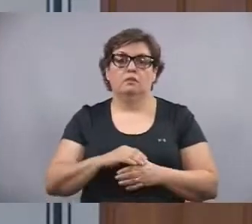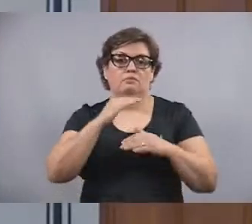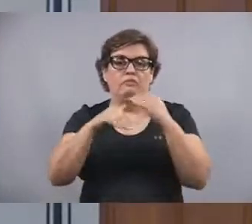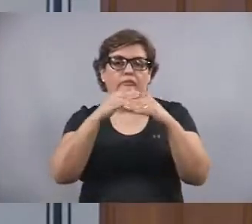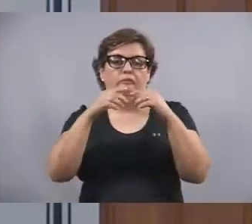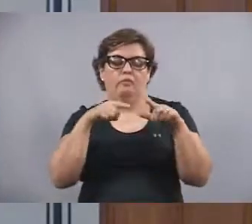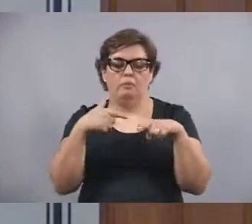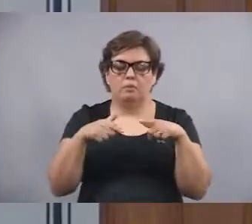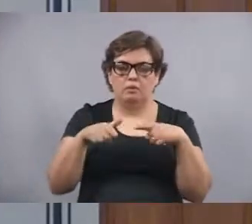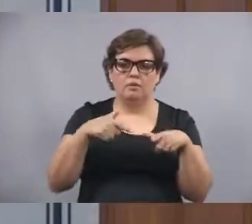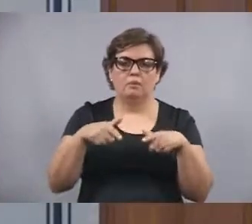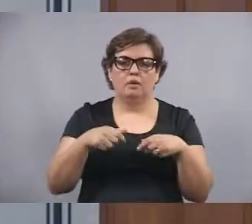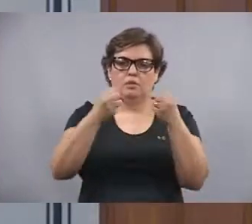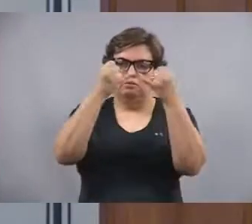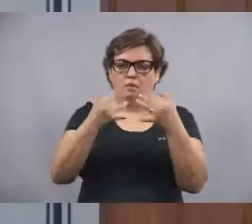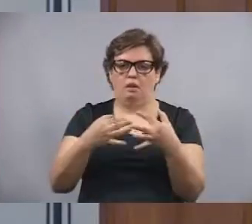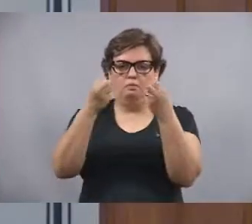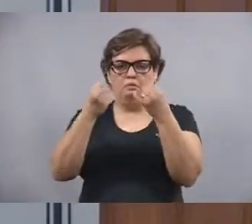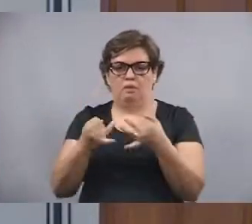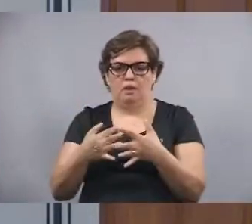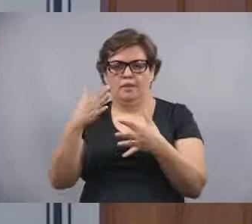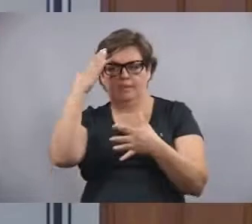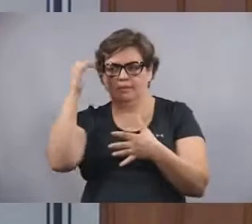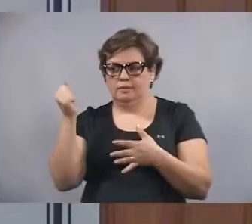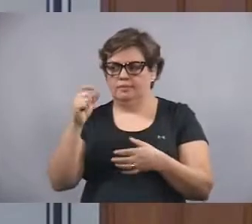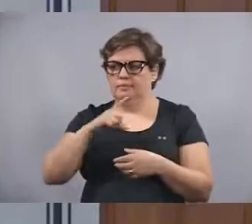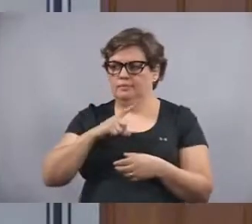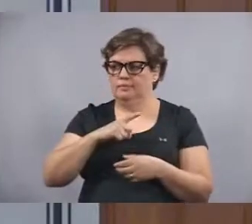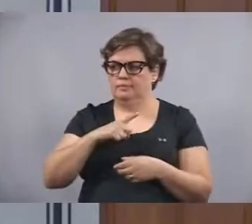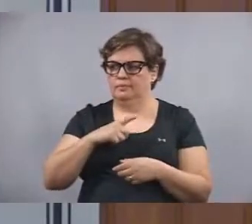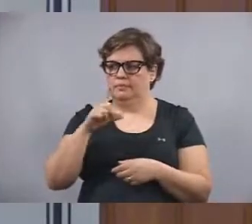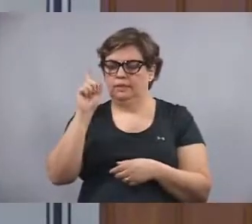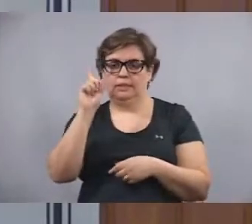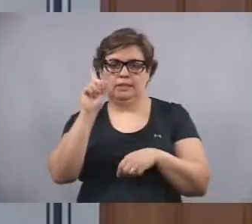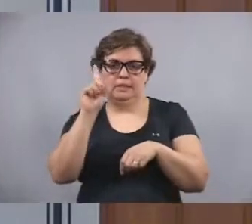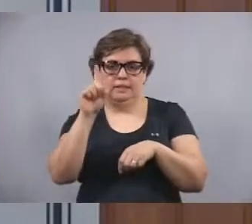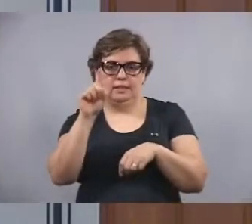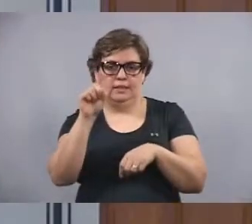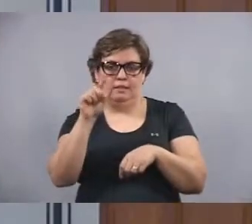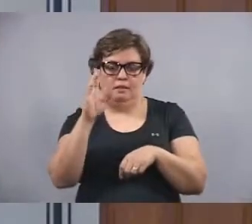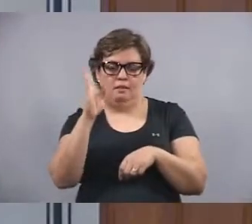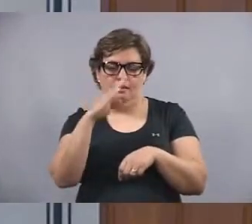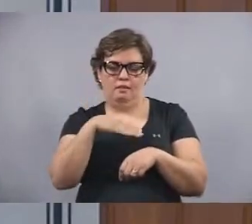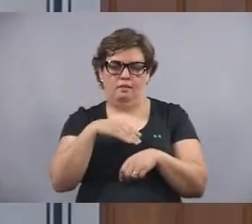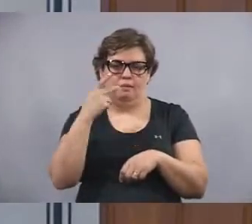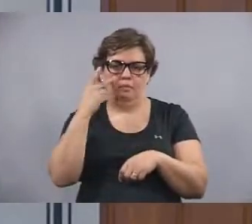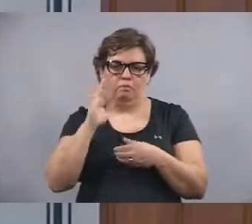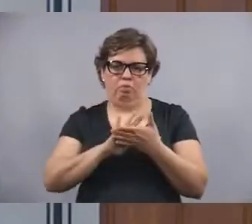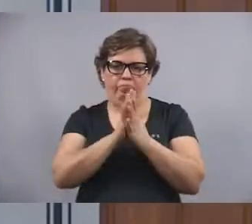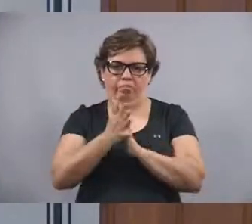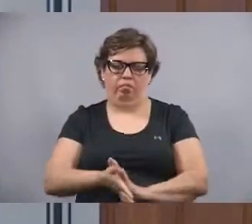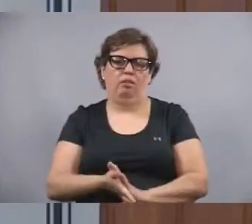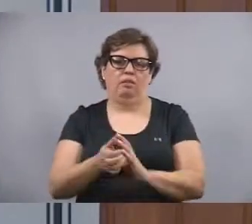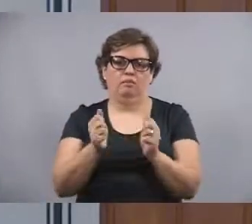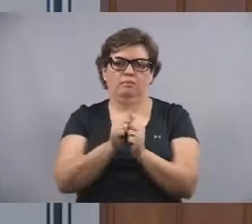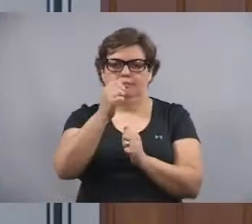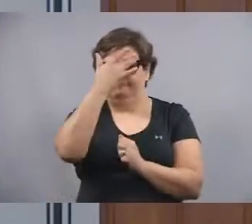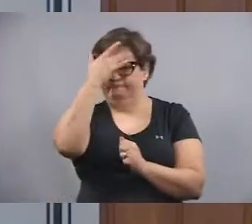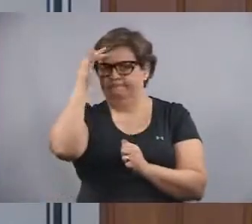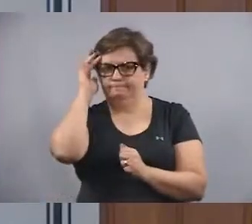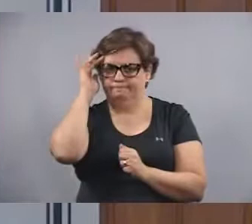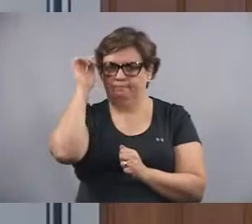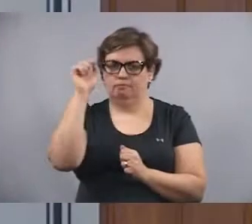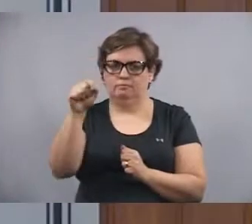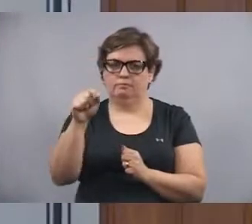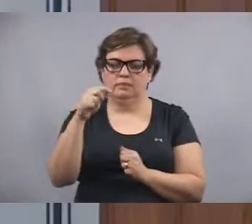explica, sabe que tem o dedo da maldade para prejudicar funcionários, trabalhadores e servidores, que isso